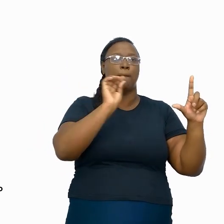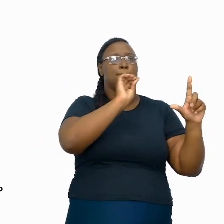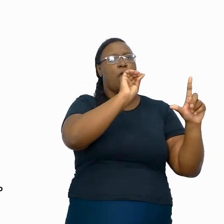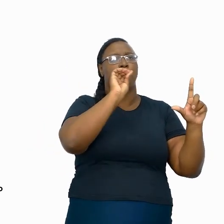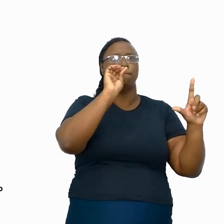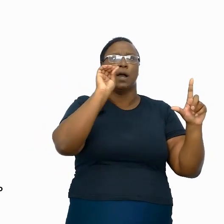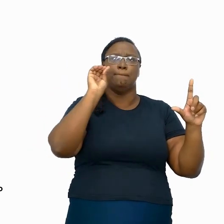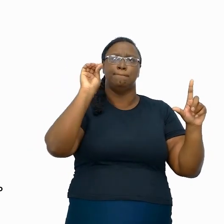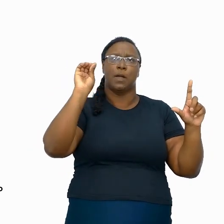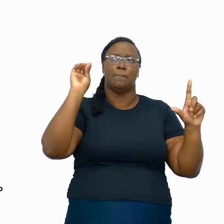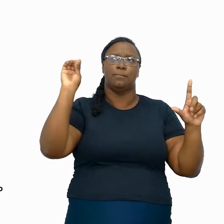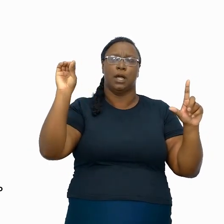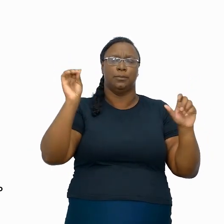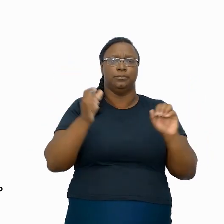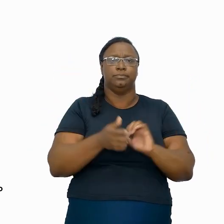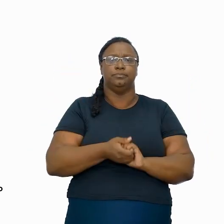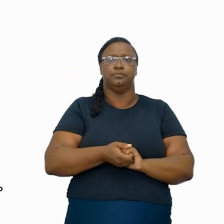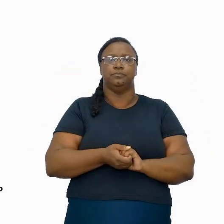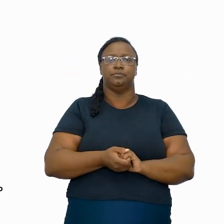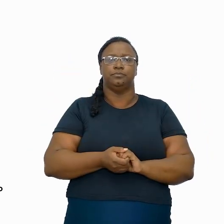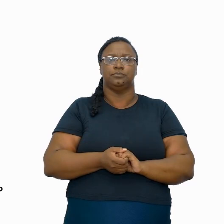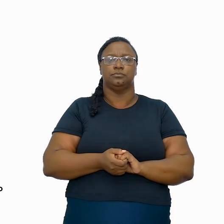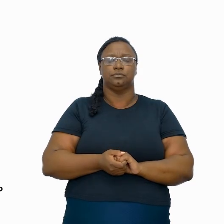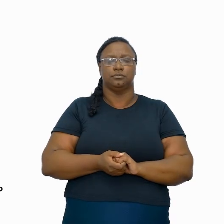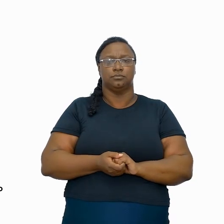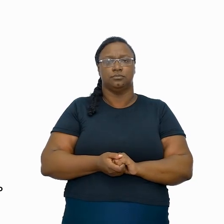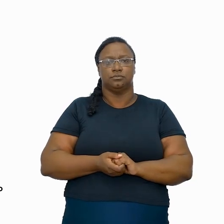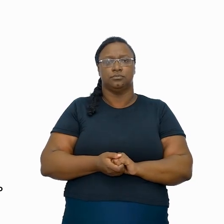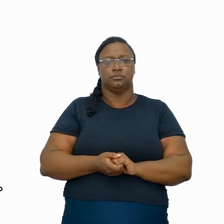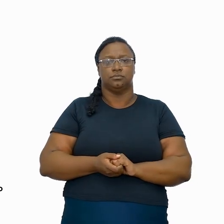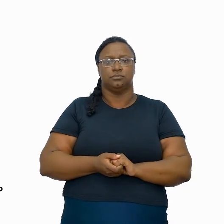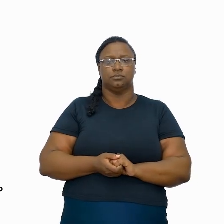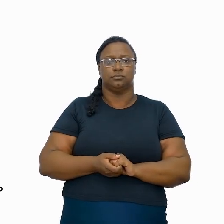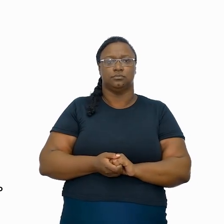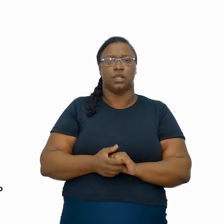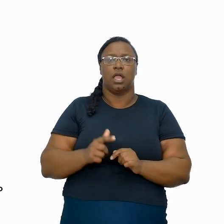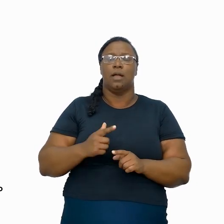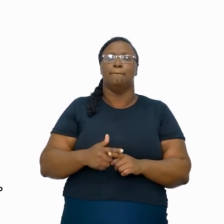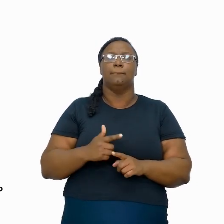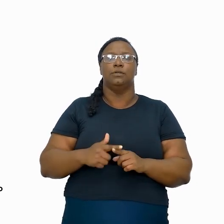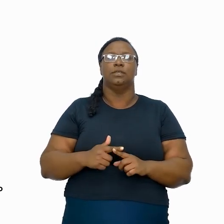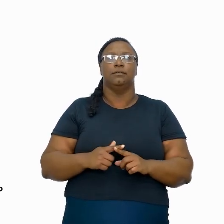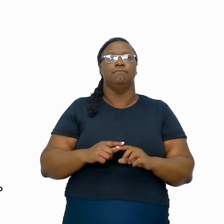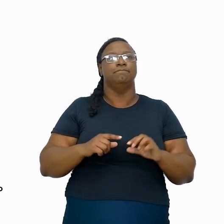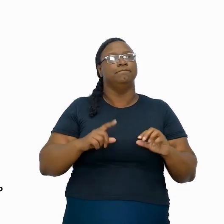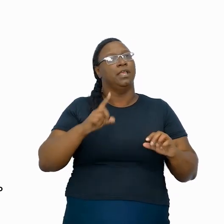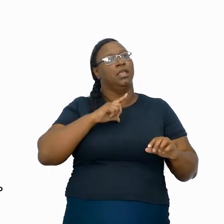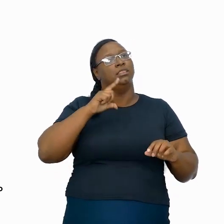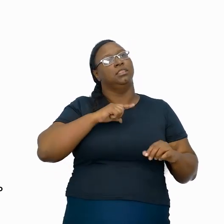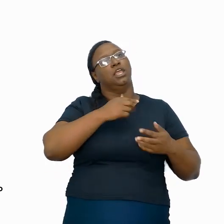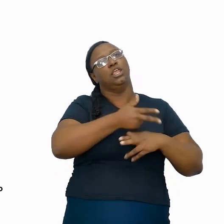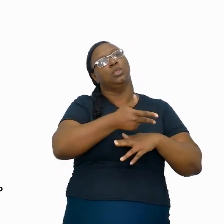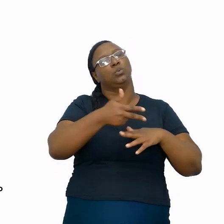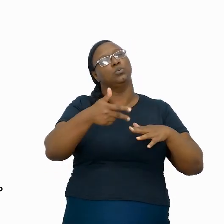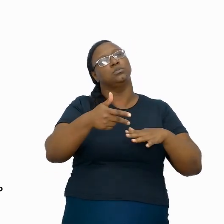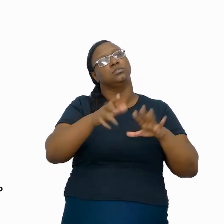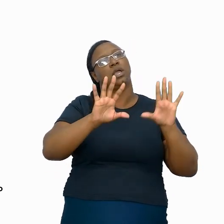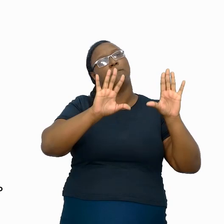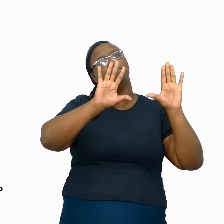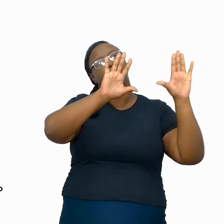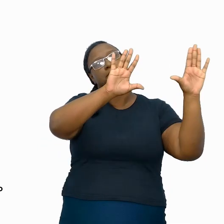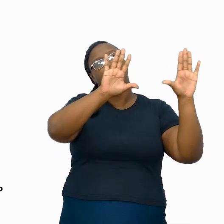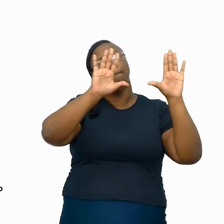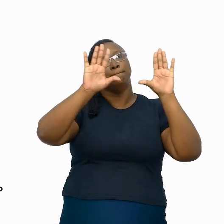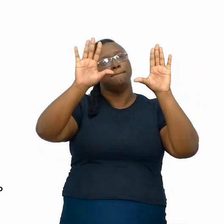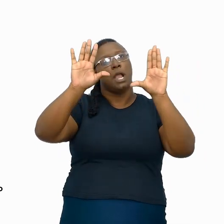nele. Por quê? Com esses padrões, eu tenho elementos que eu estou pedindo para